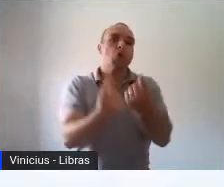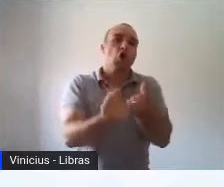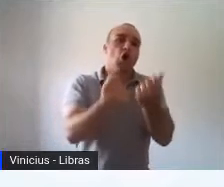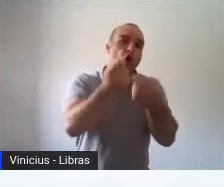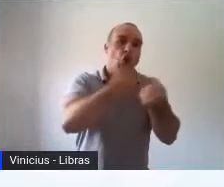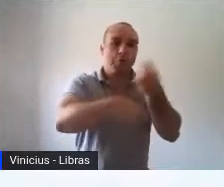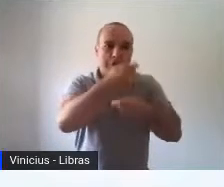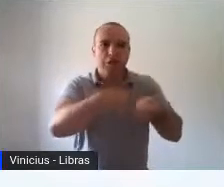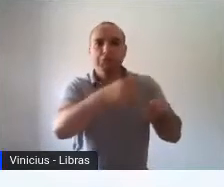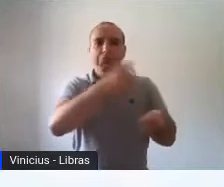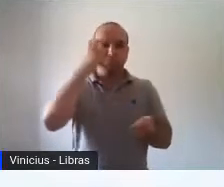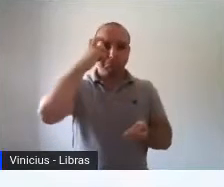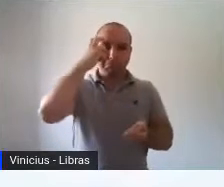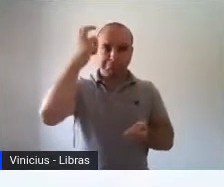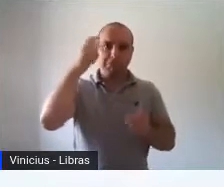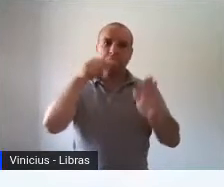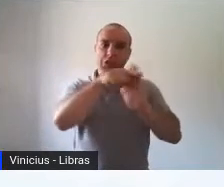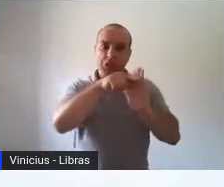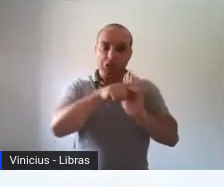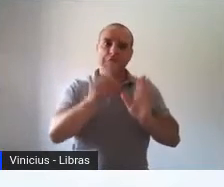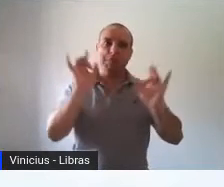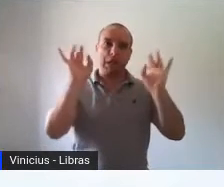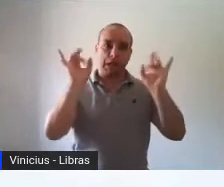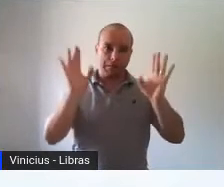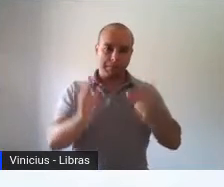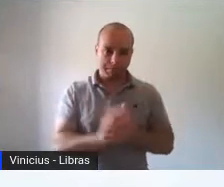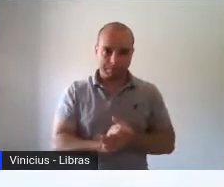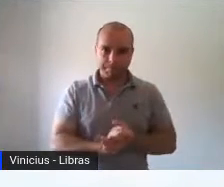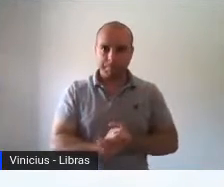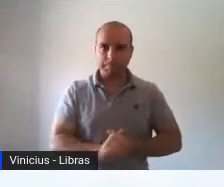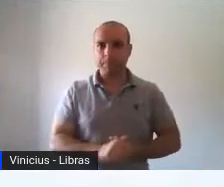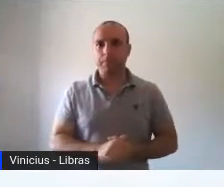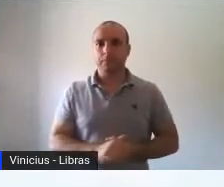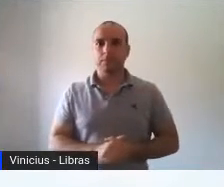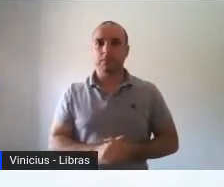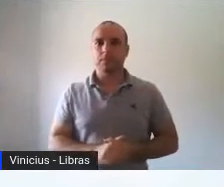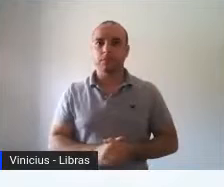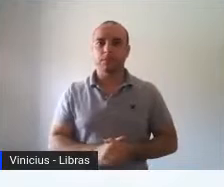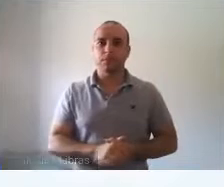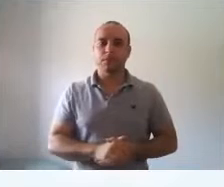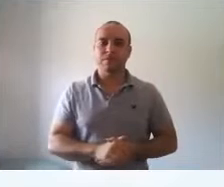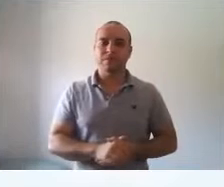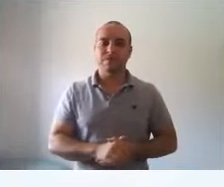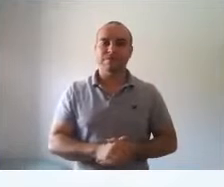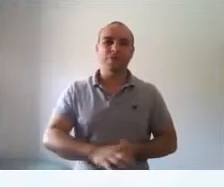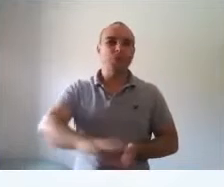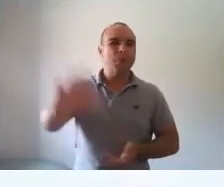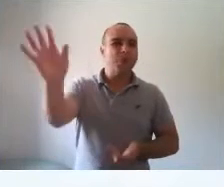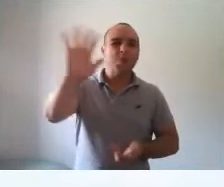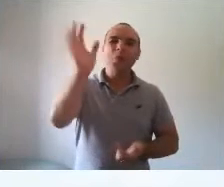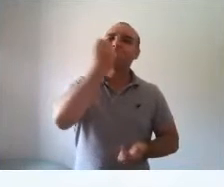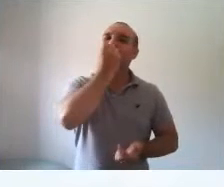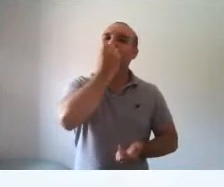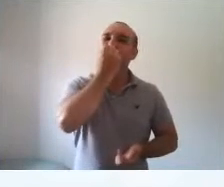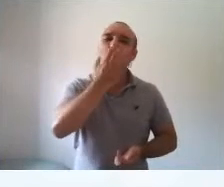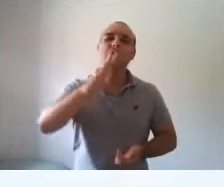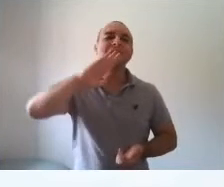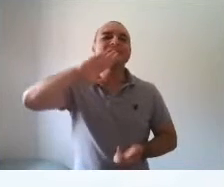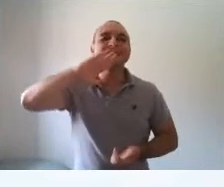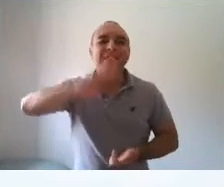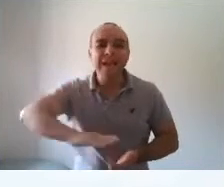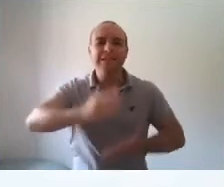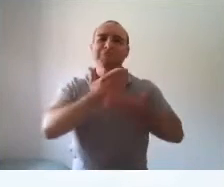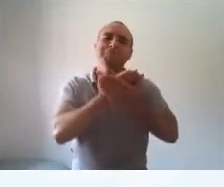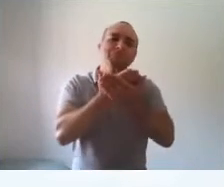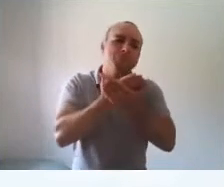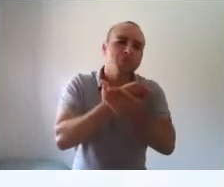uma vez. Tudo bem com você, Sandro? Boa tarde, Gilce, boa tarde a todos, né, principalmente aos trabalhadores,